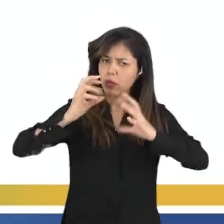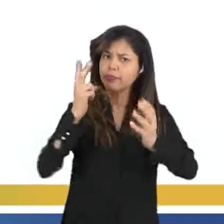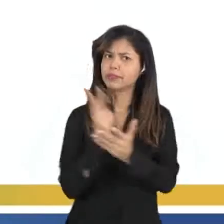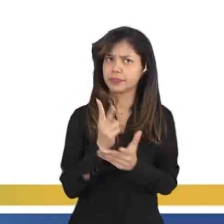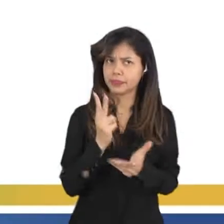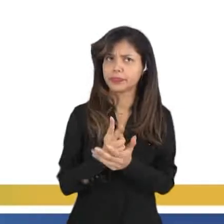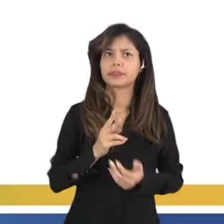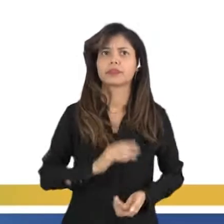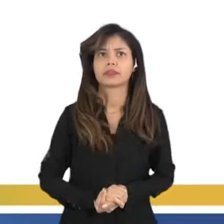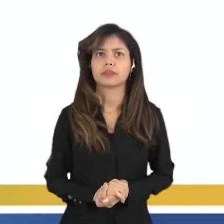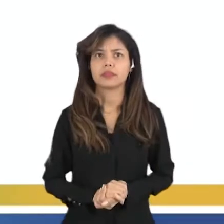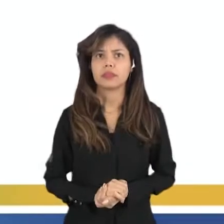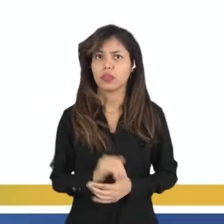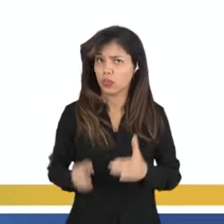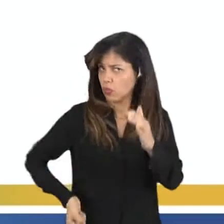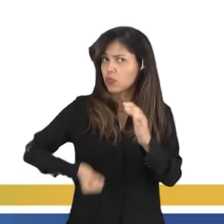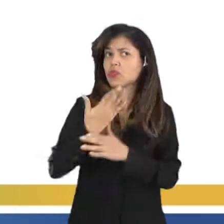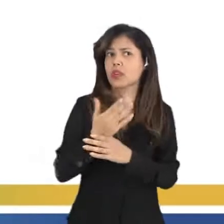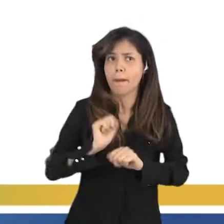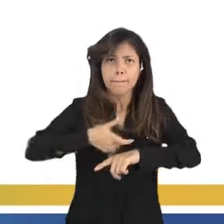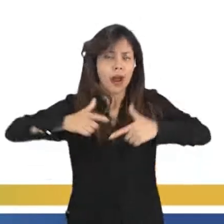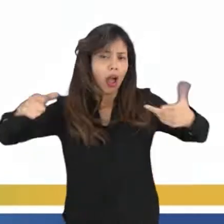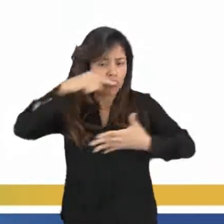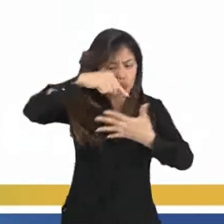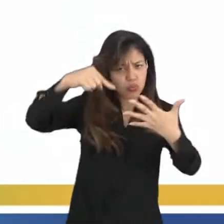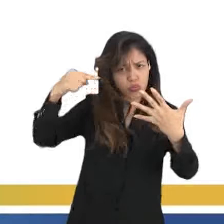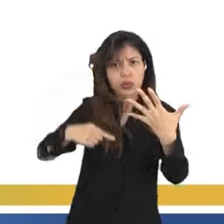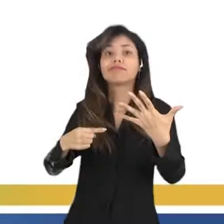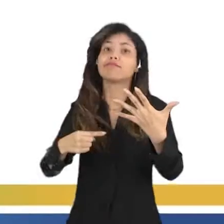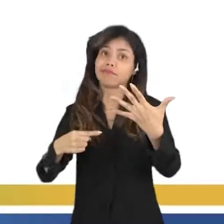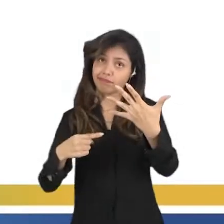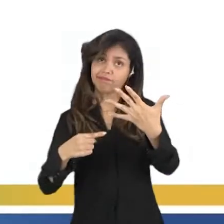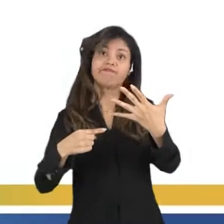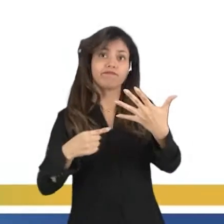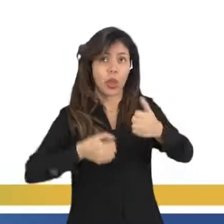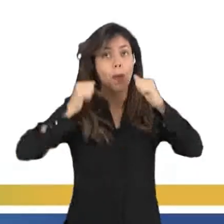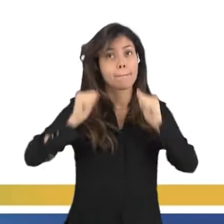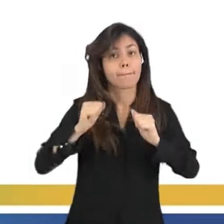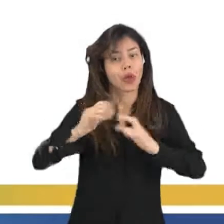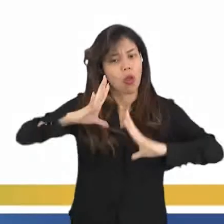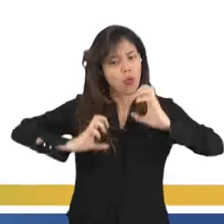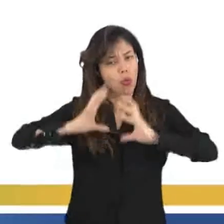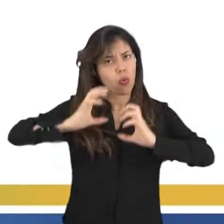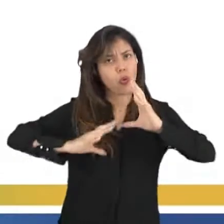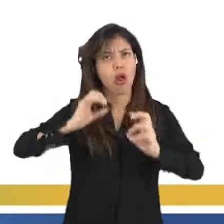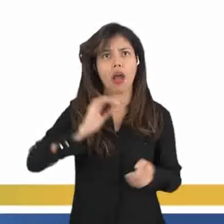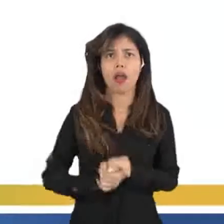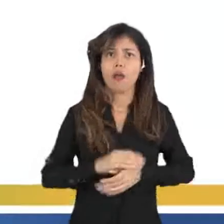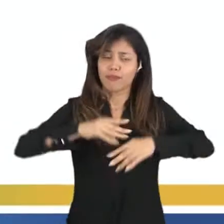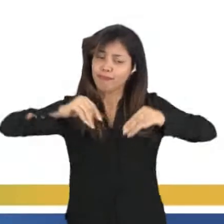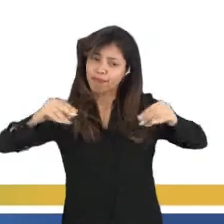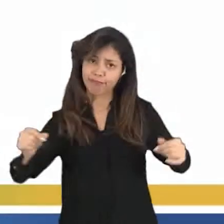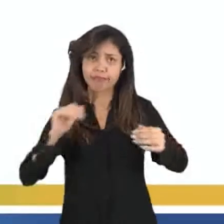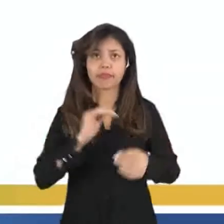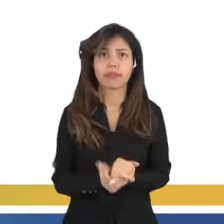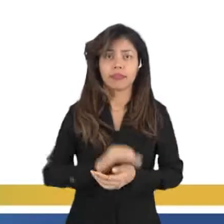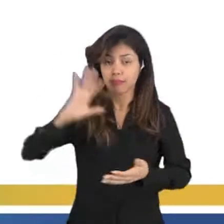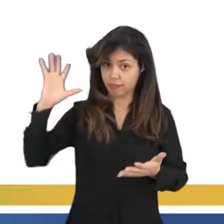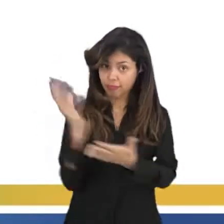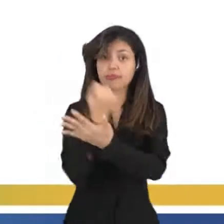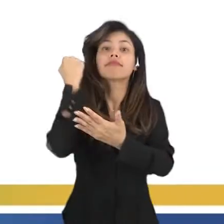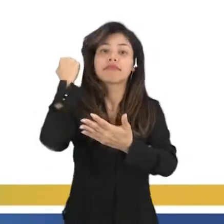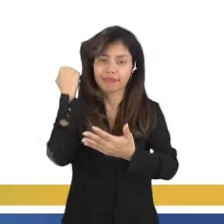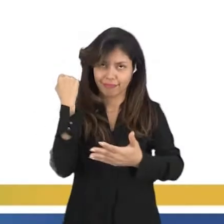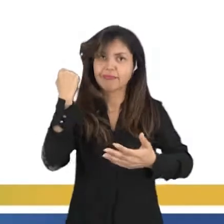conflitos, originados pelos mais diversos motivos, que podem ser disputas por território, pela